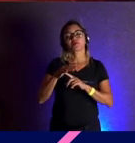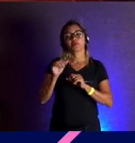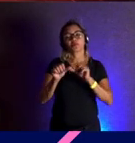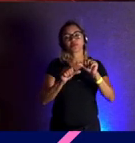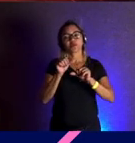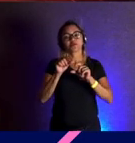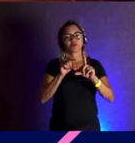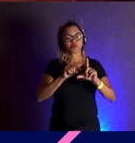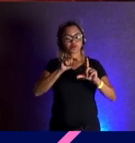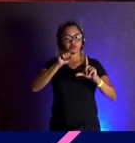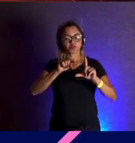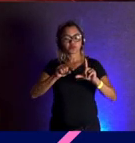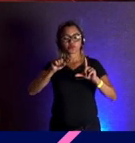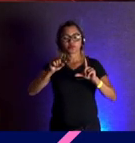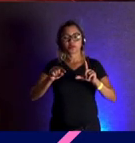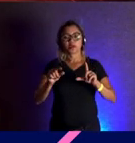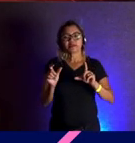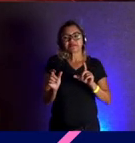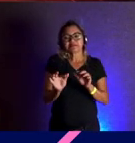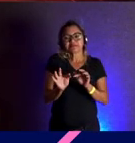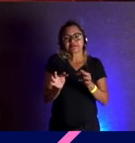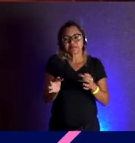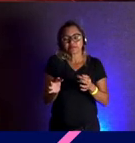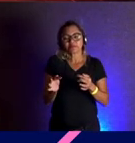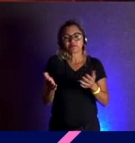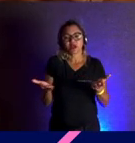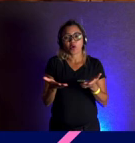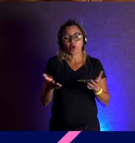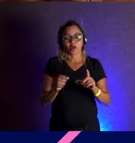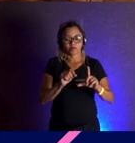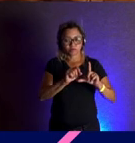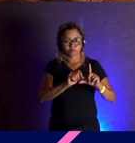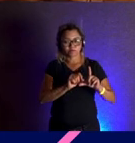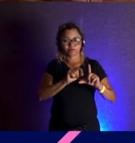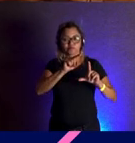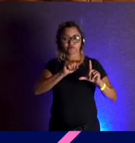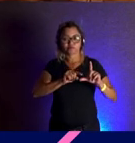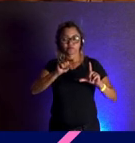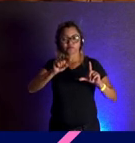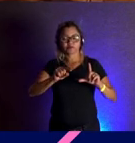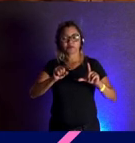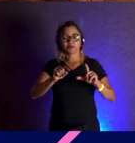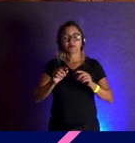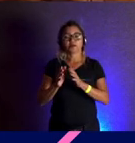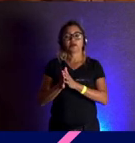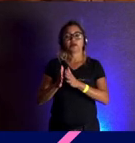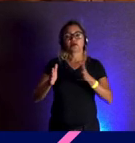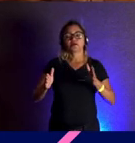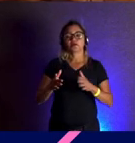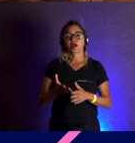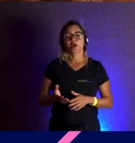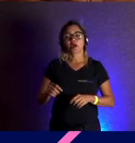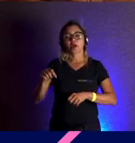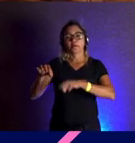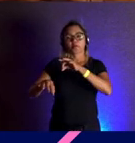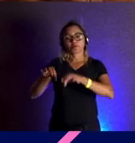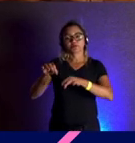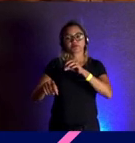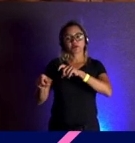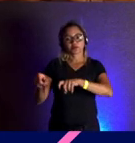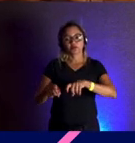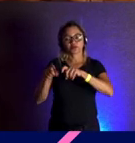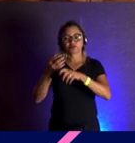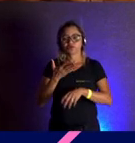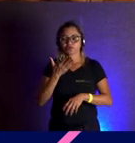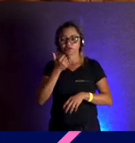desse tempo. E essas variações que estão acontecendo agora são muito fortes. Então a gente vai desde a expansão da produção de alimentos, para a